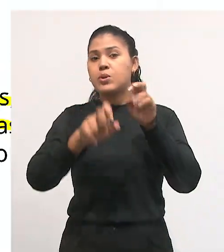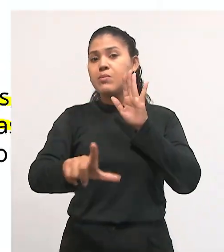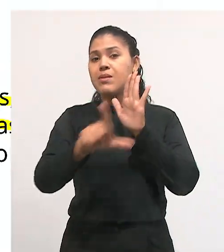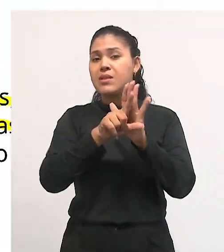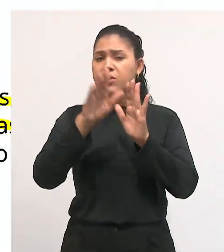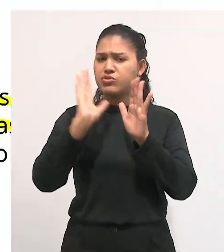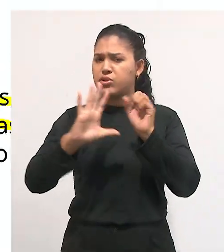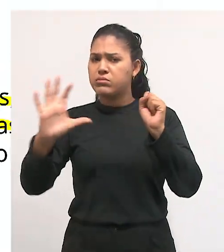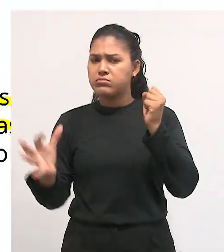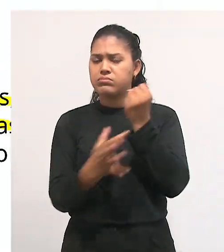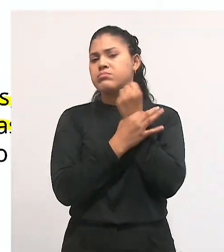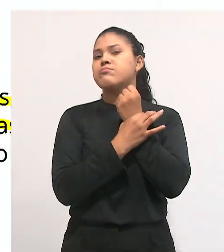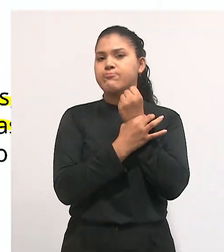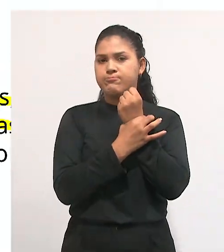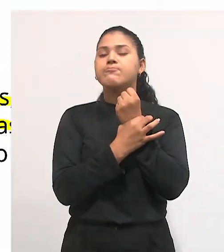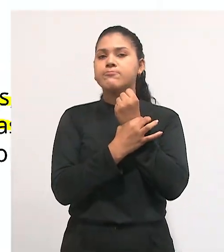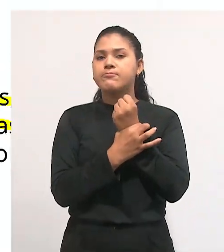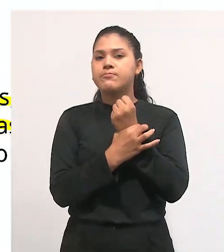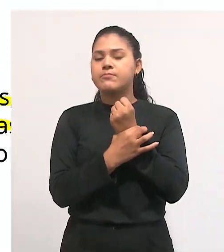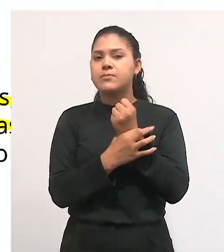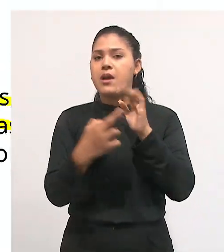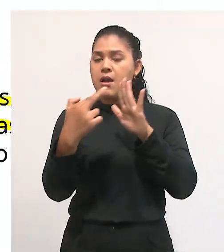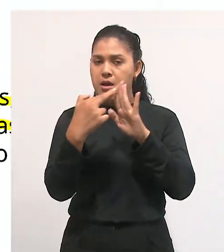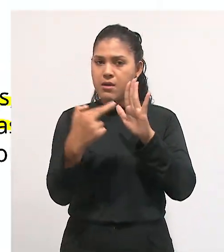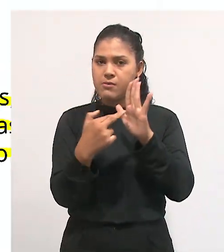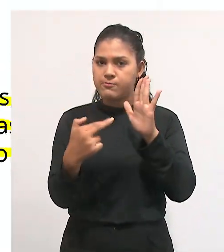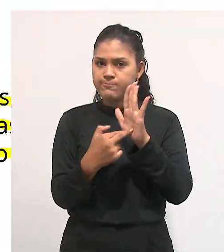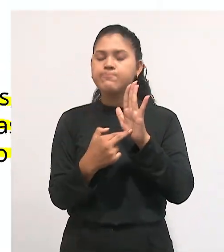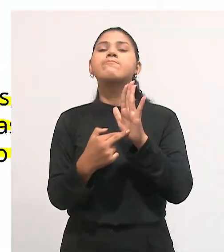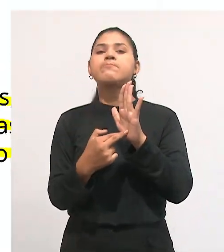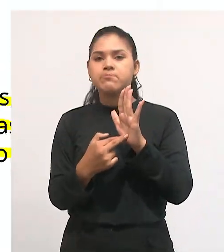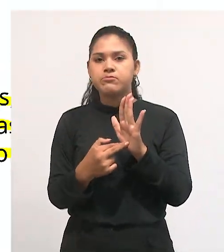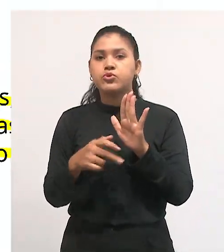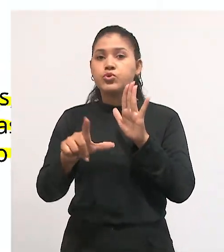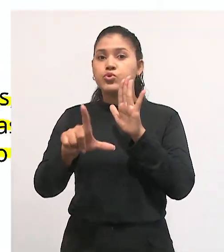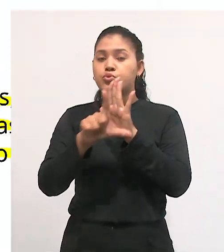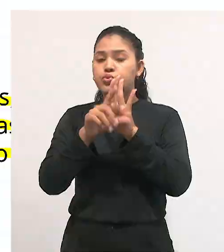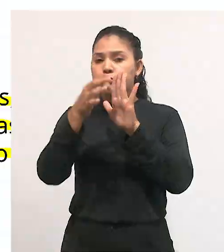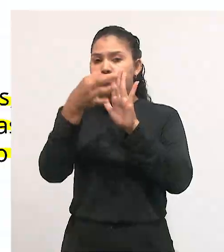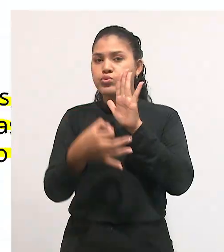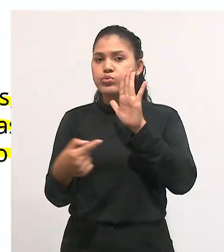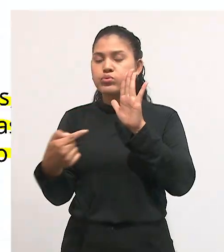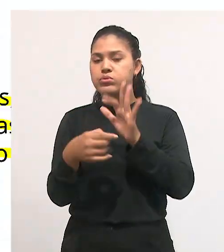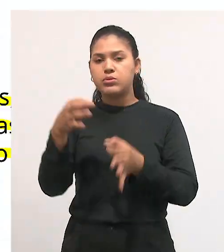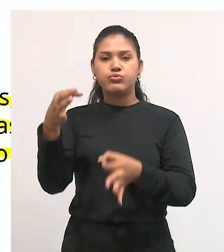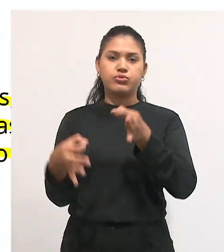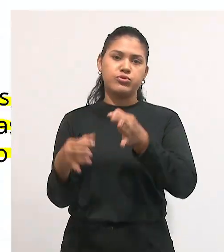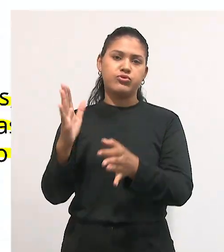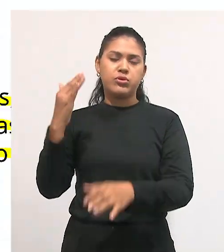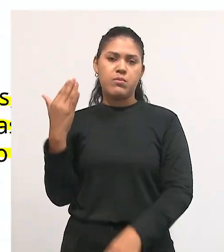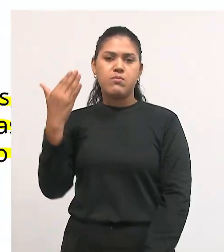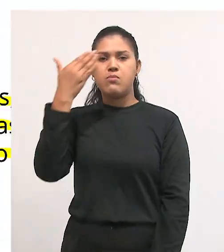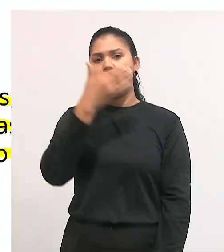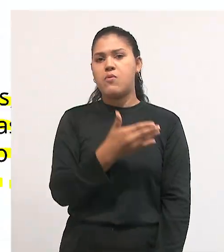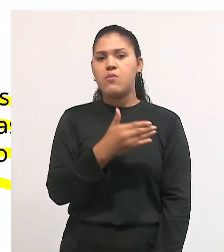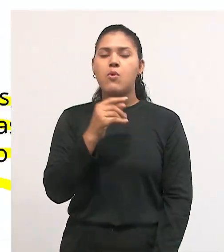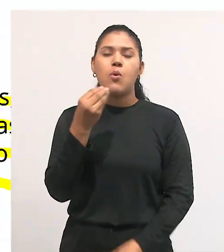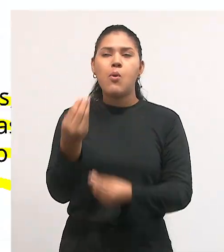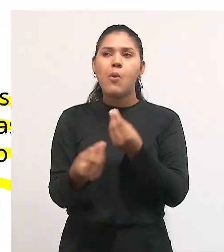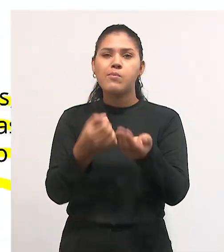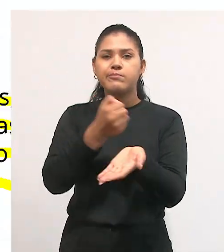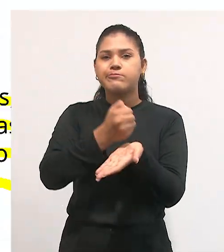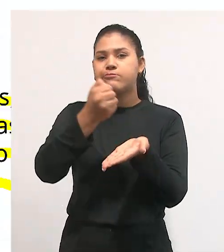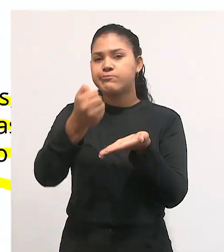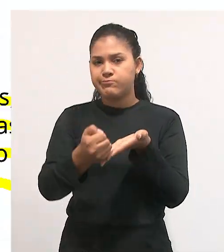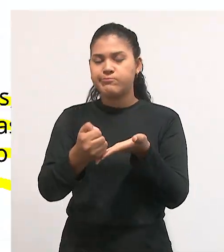lei, né? Então, as normas jurídicas que competem à realização do projeto que foi designado, como um contrato